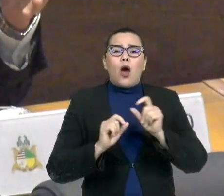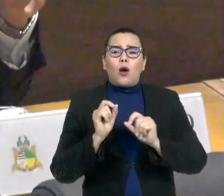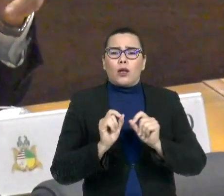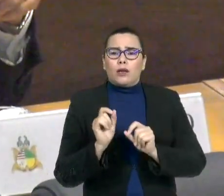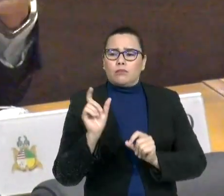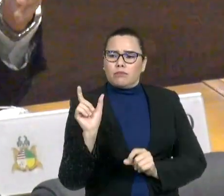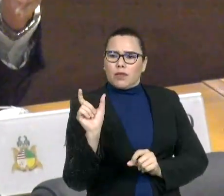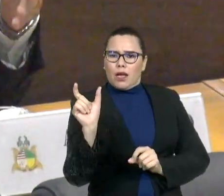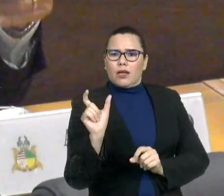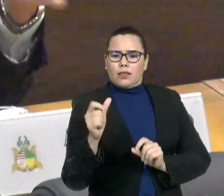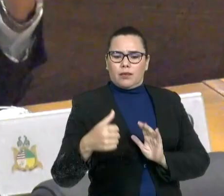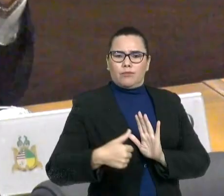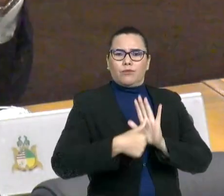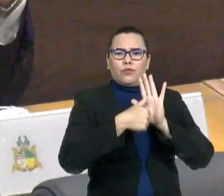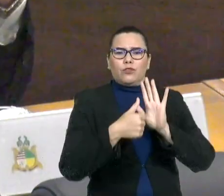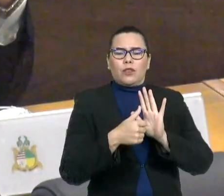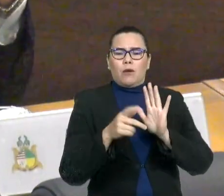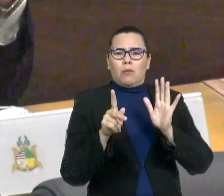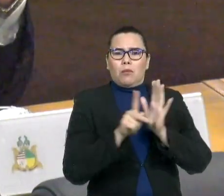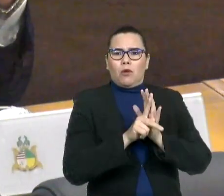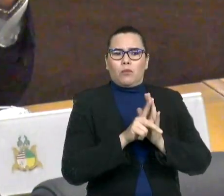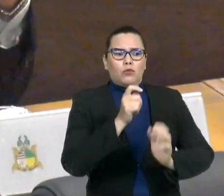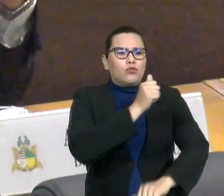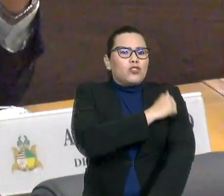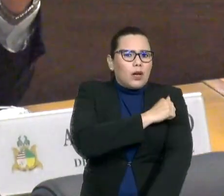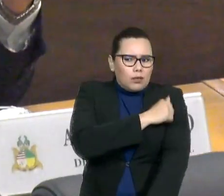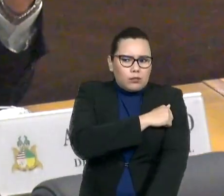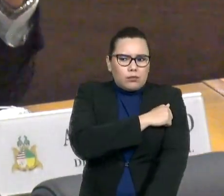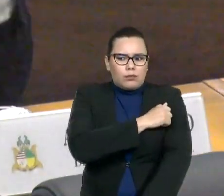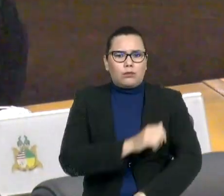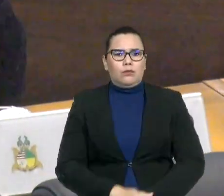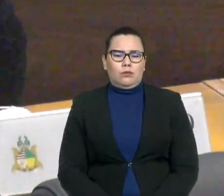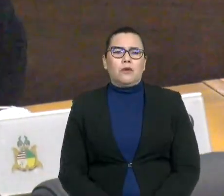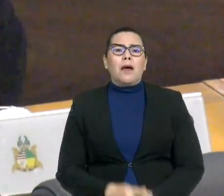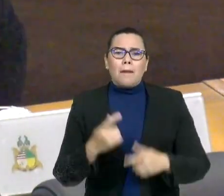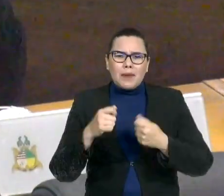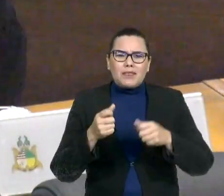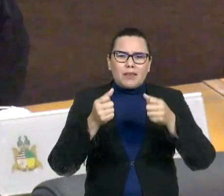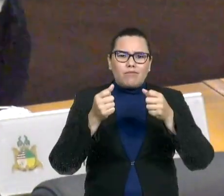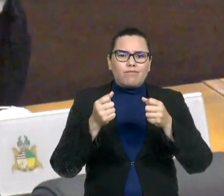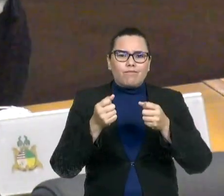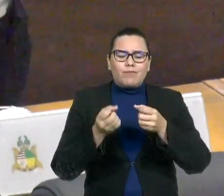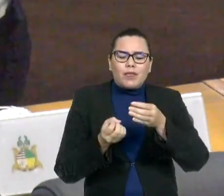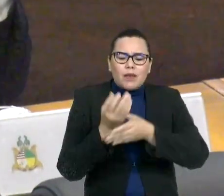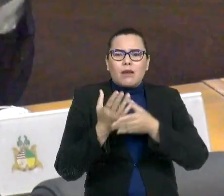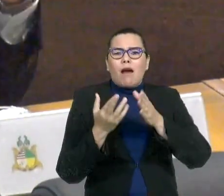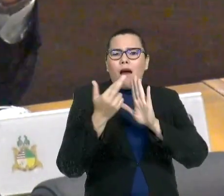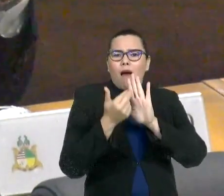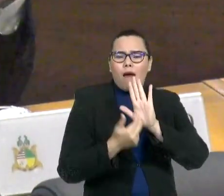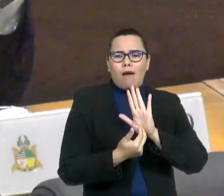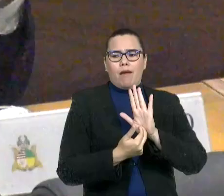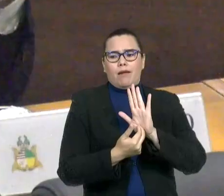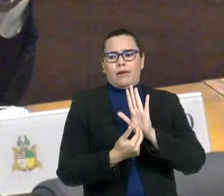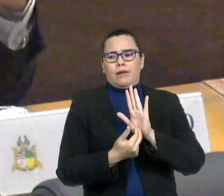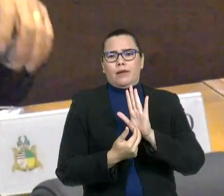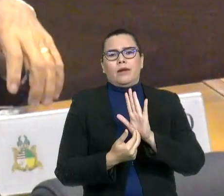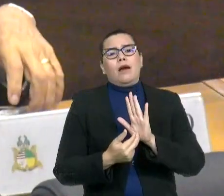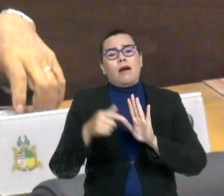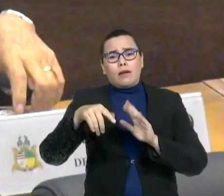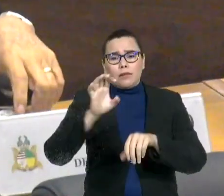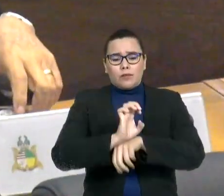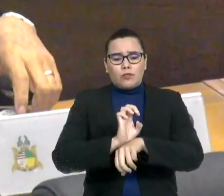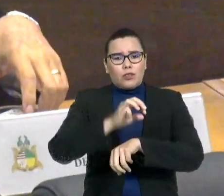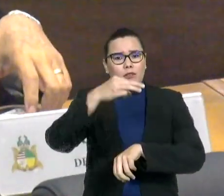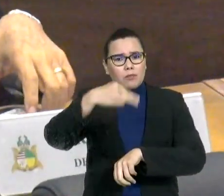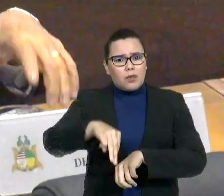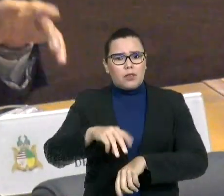capital, é claro, mas principalmente do interior do Estado. Nós temos um Estado com uma distribuição geográfica em